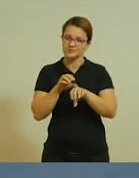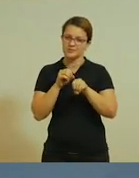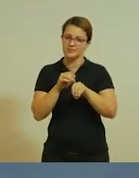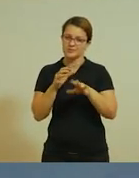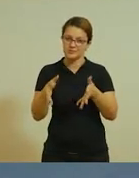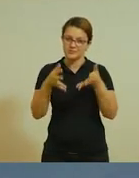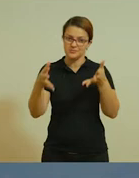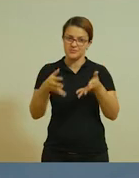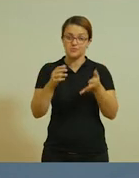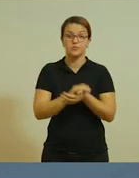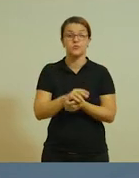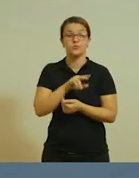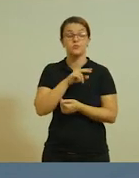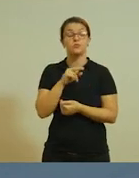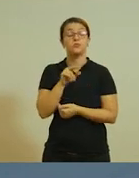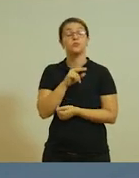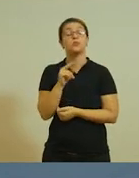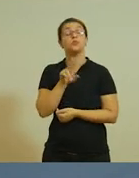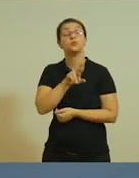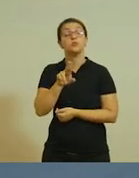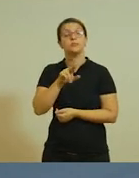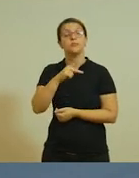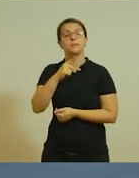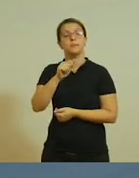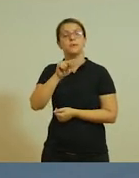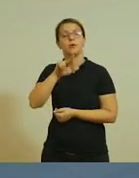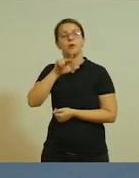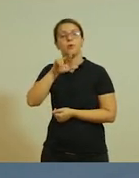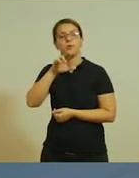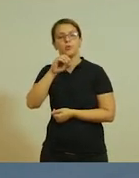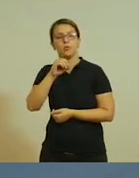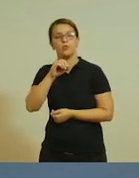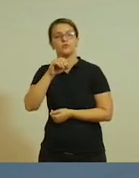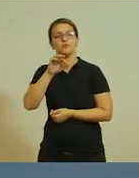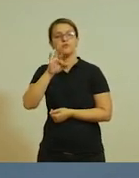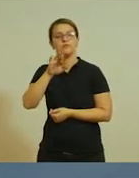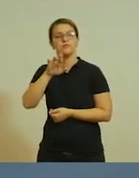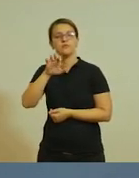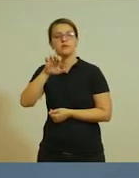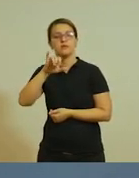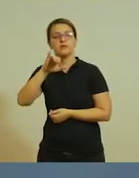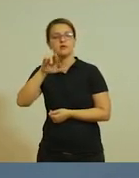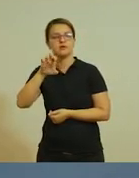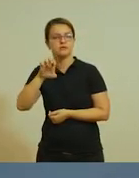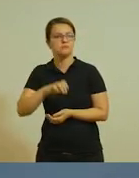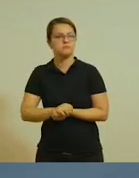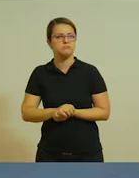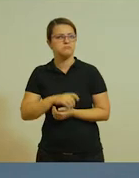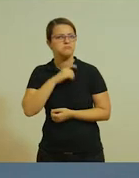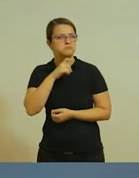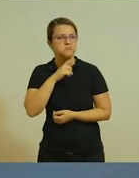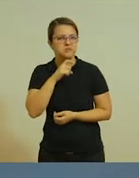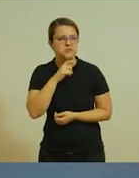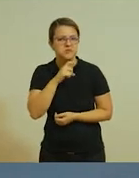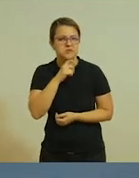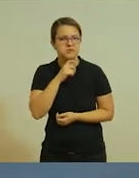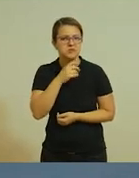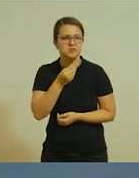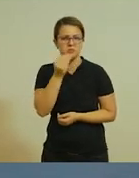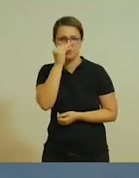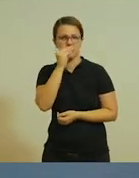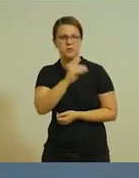professores. Ele se chama Paulo Freire e a frase diz assim: ninguém ignora tudo, ninguém sabe